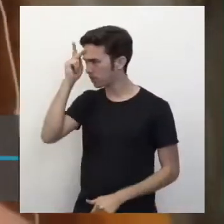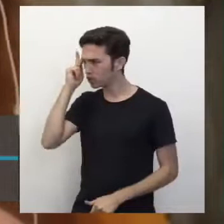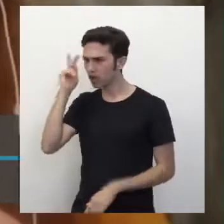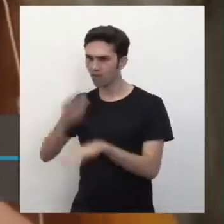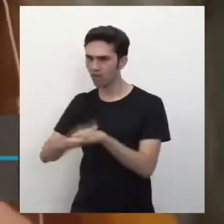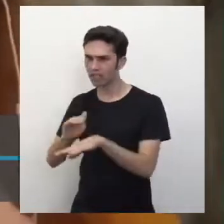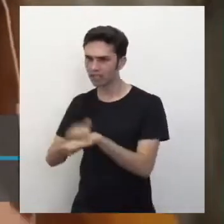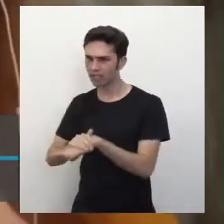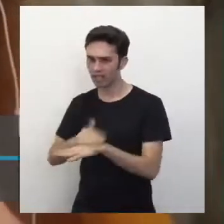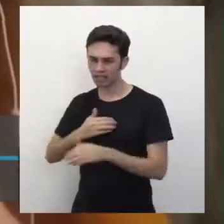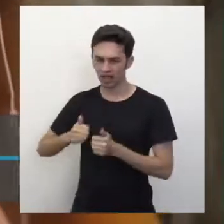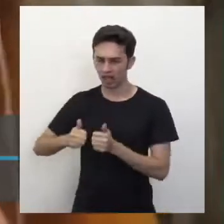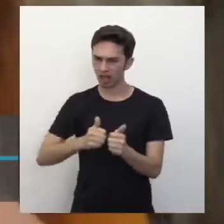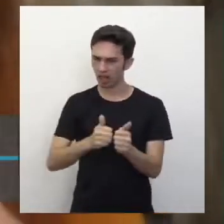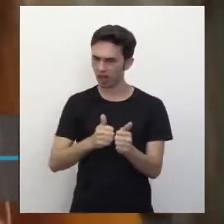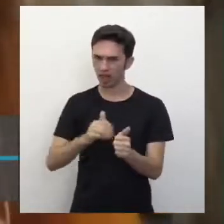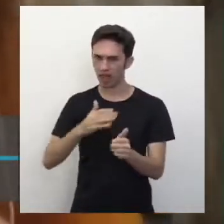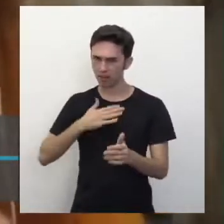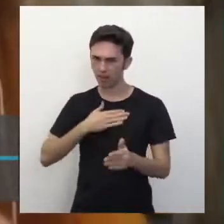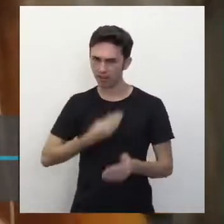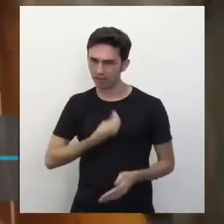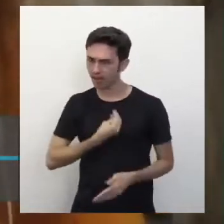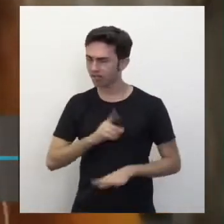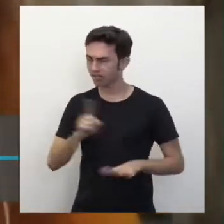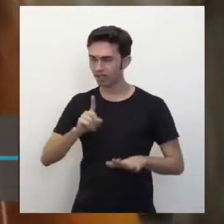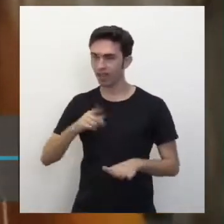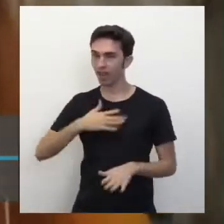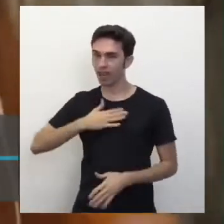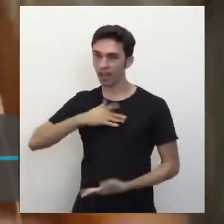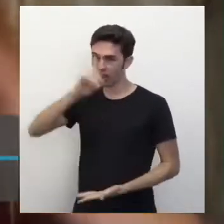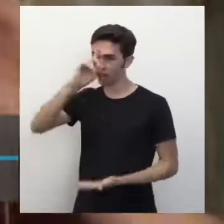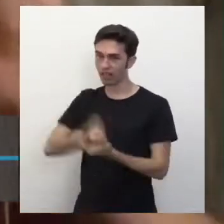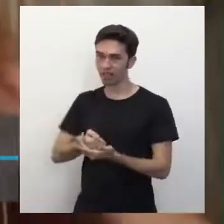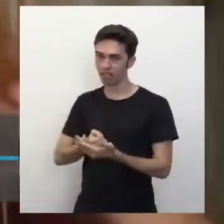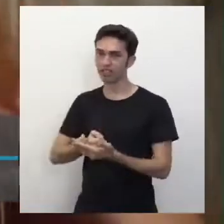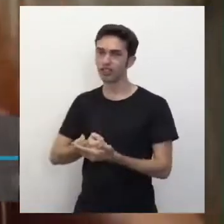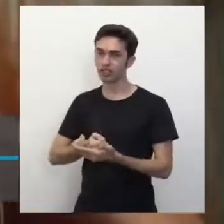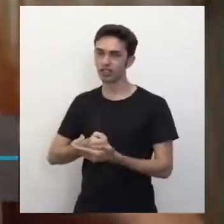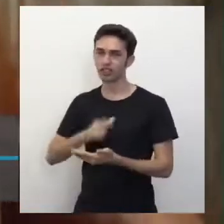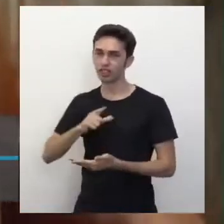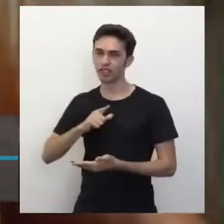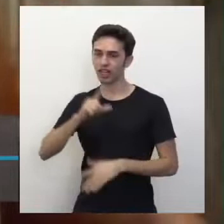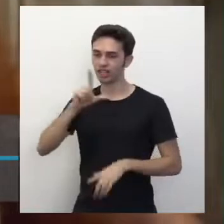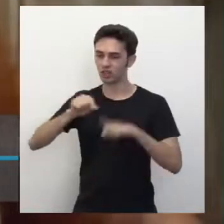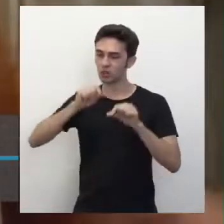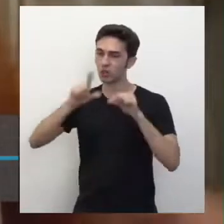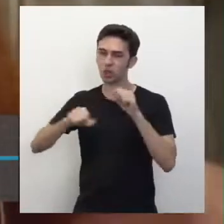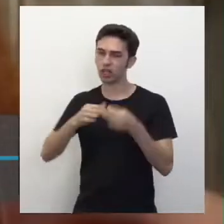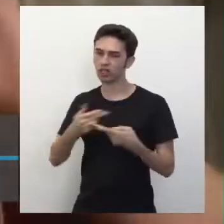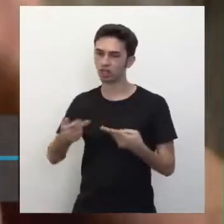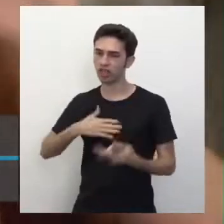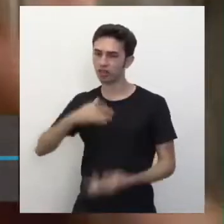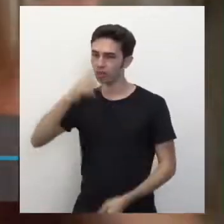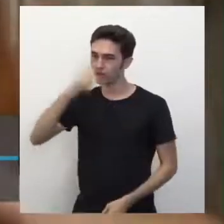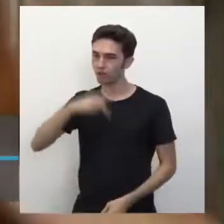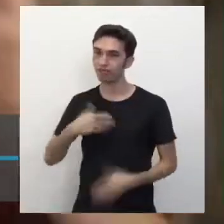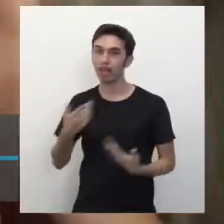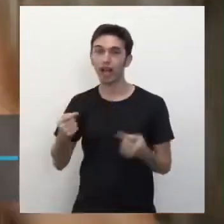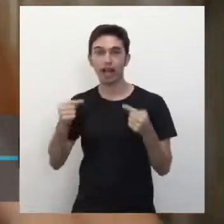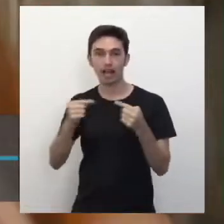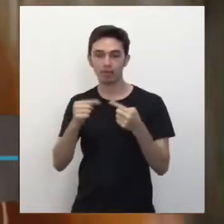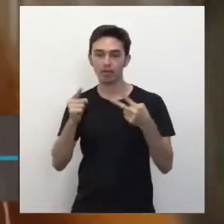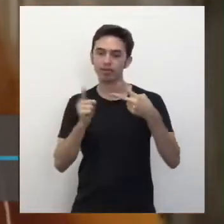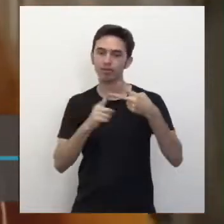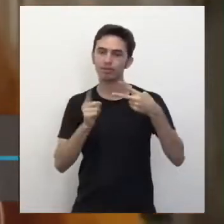a nenhum outro, apenas a mim. Essa é a concepção, digamos, libertarista,